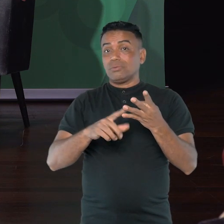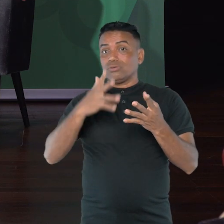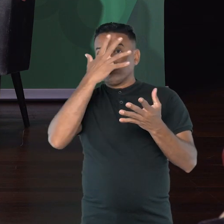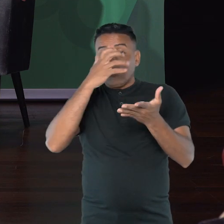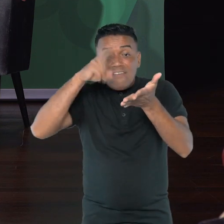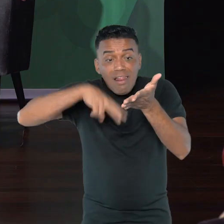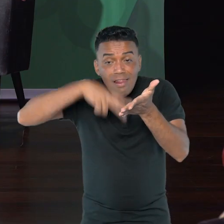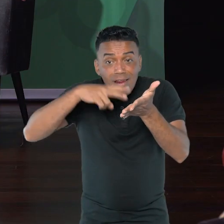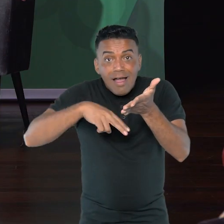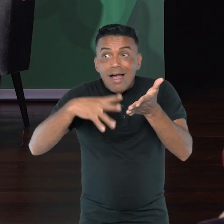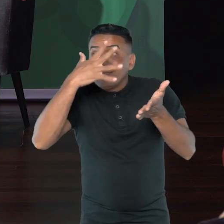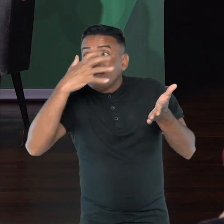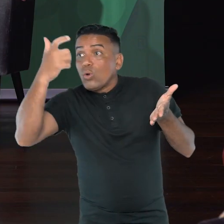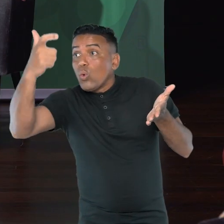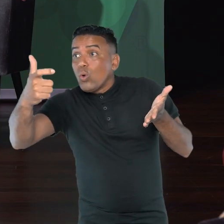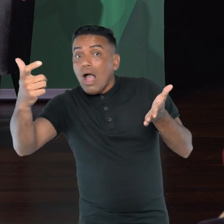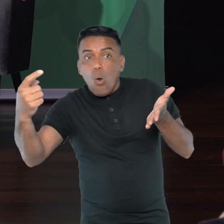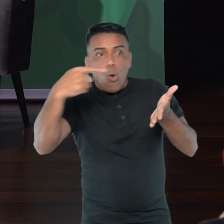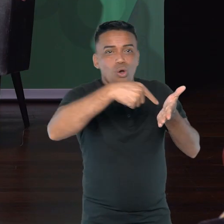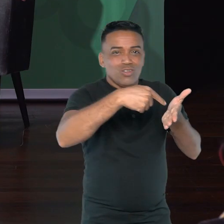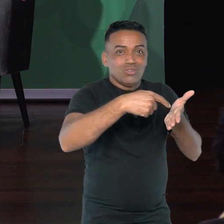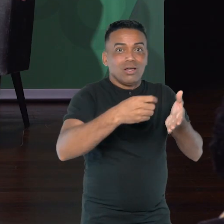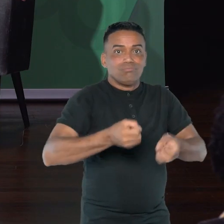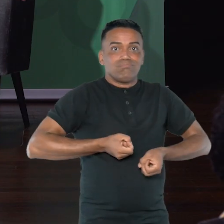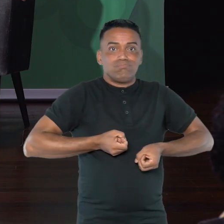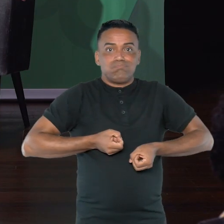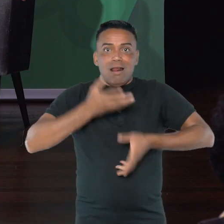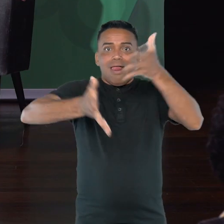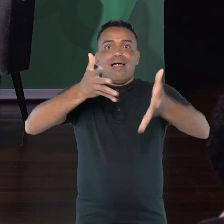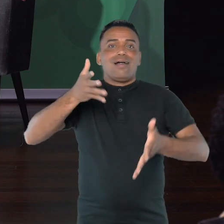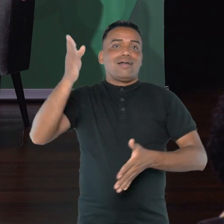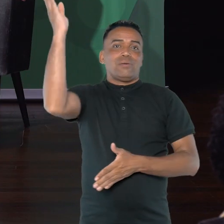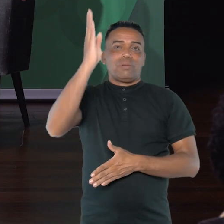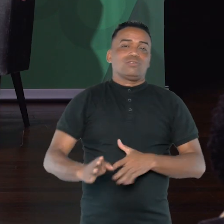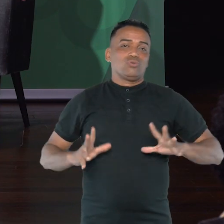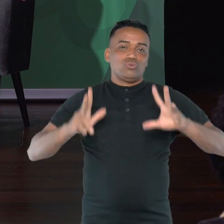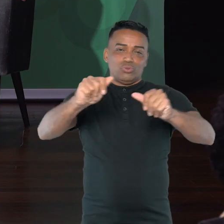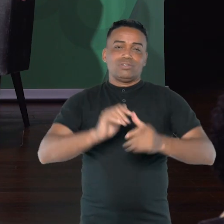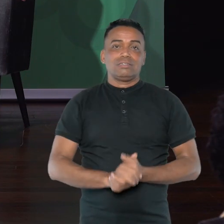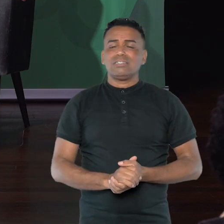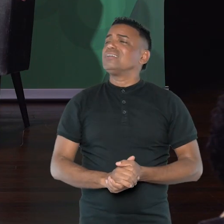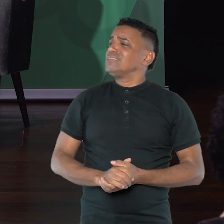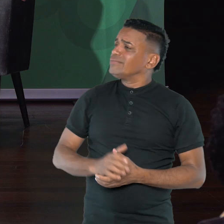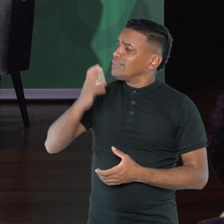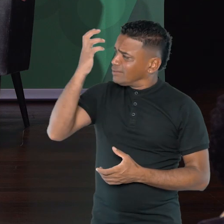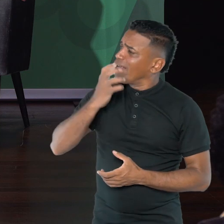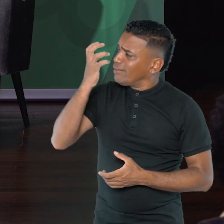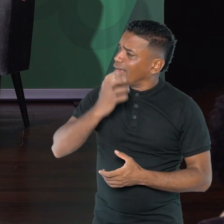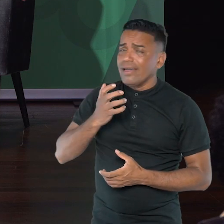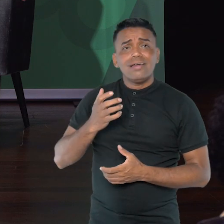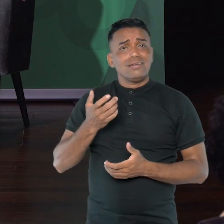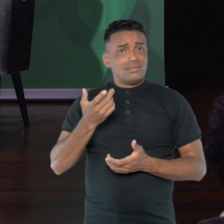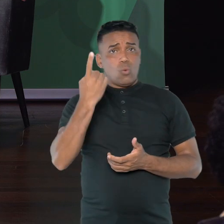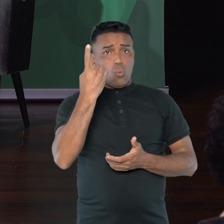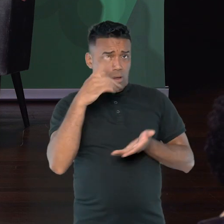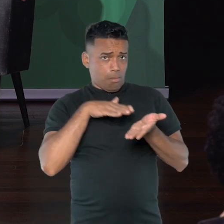tão lidos lá que isso vai chamar a atenção de outros lugares e, com isso, pode até ganhar uma expressão nacional. Com certeza. Inclusive, eu te cito que